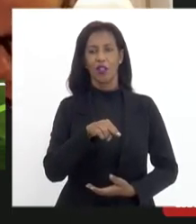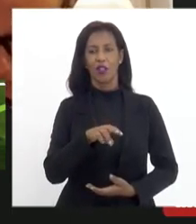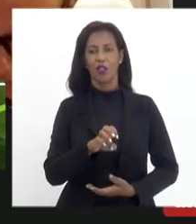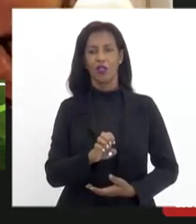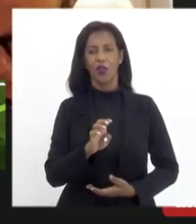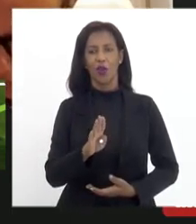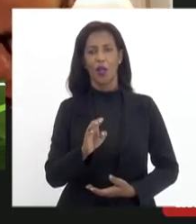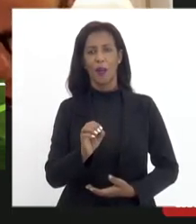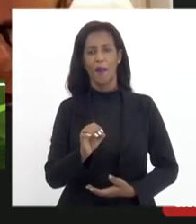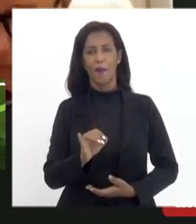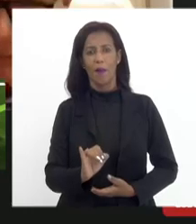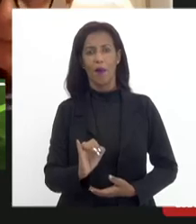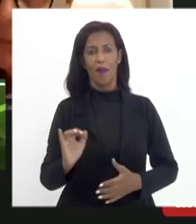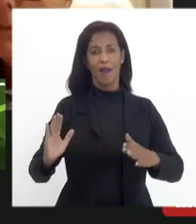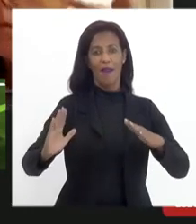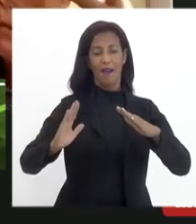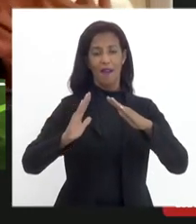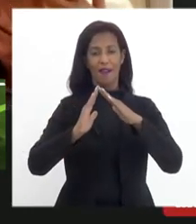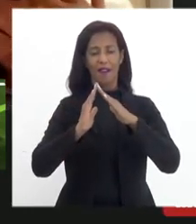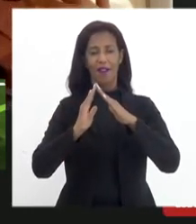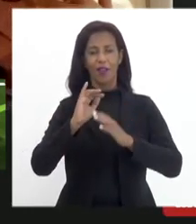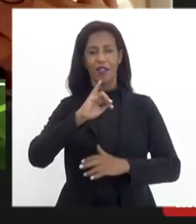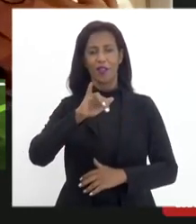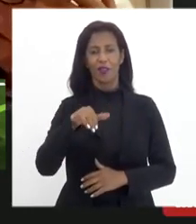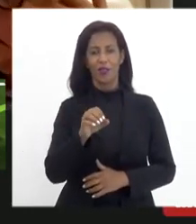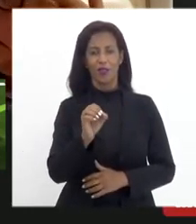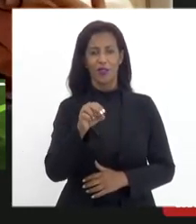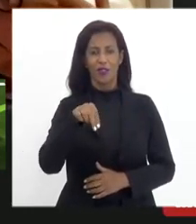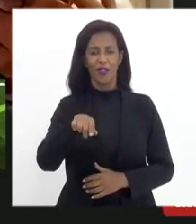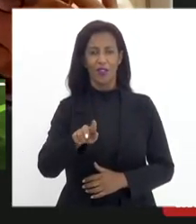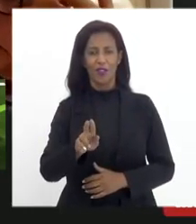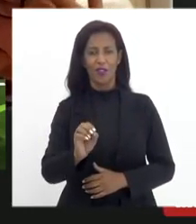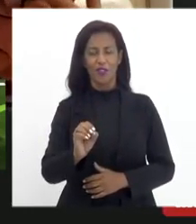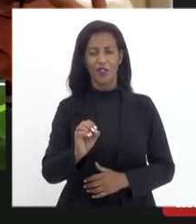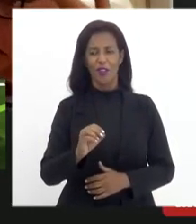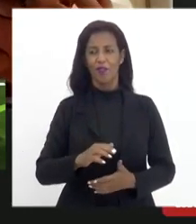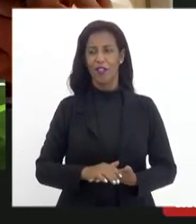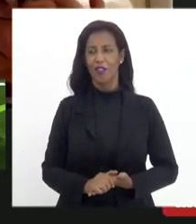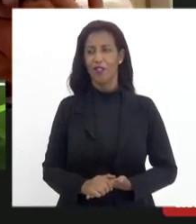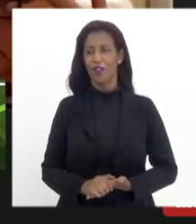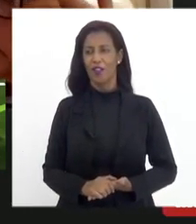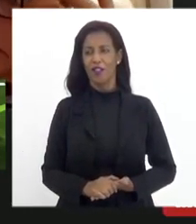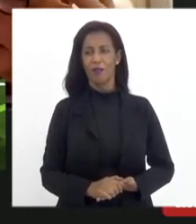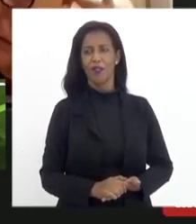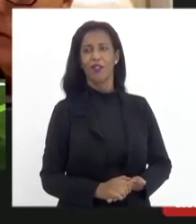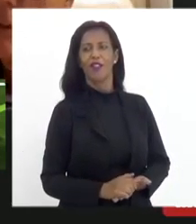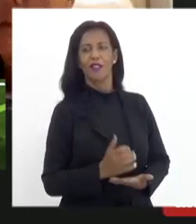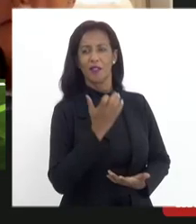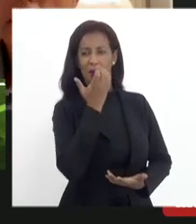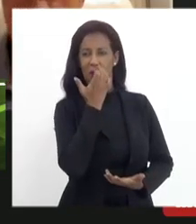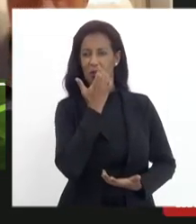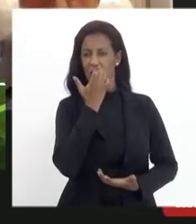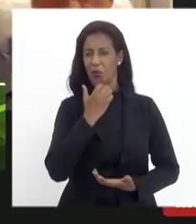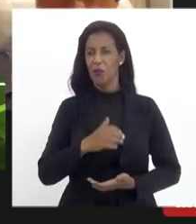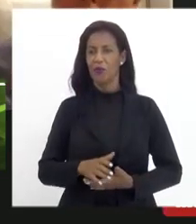Tavares, Casa do Jogo da Serrinha, que é um prazer para nós contar com a presença de vocês.